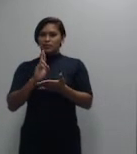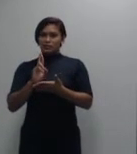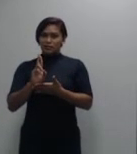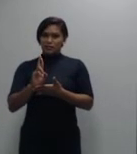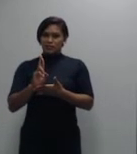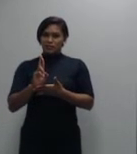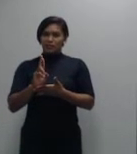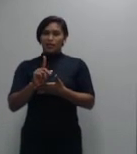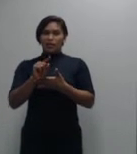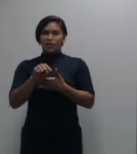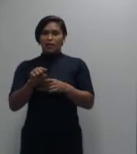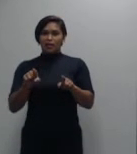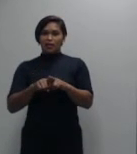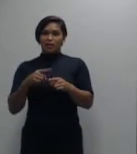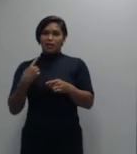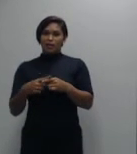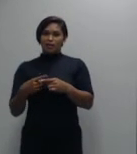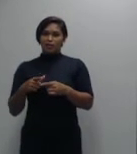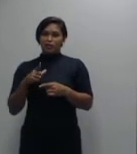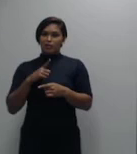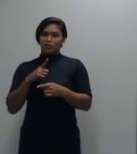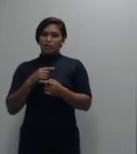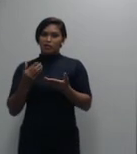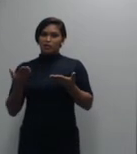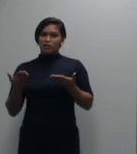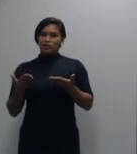até porque temos